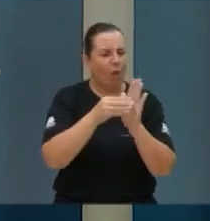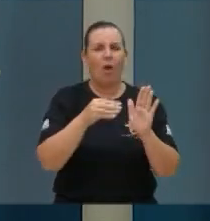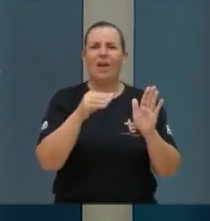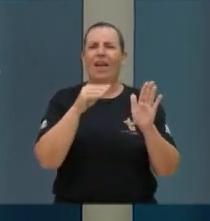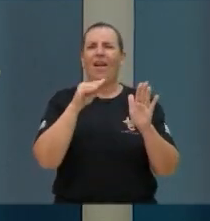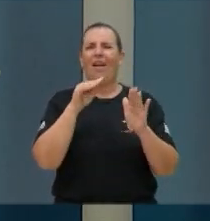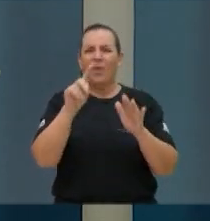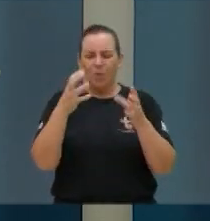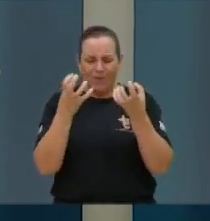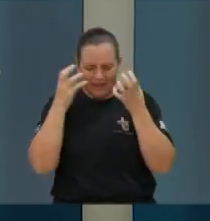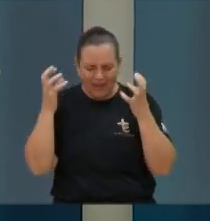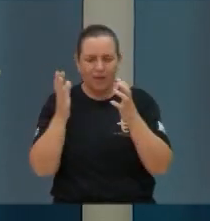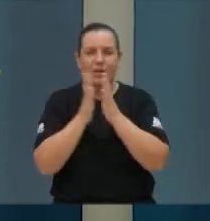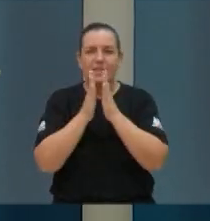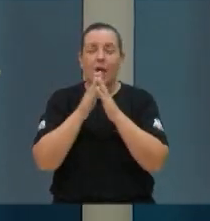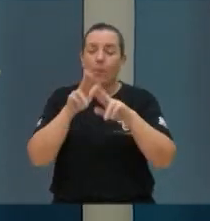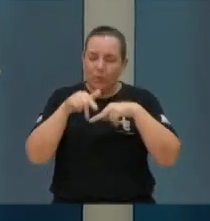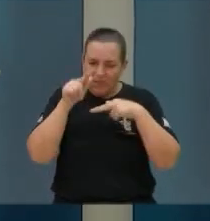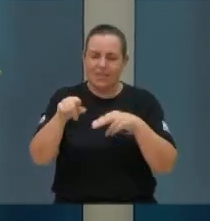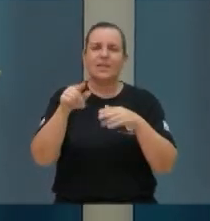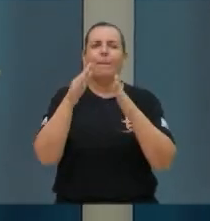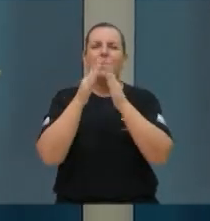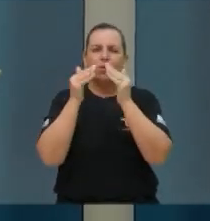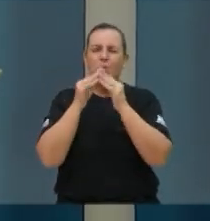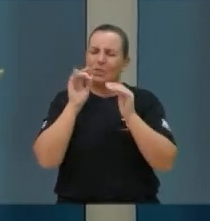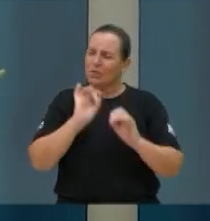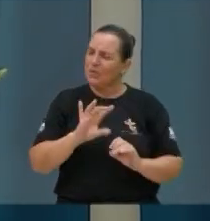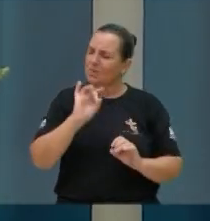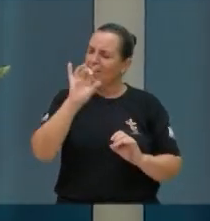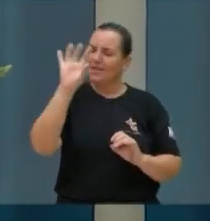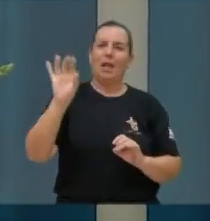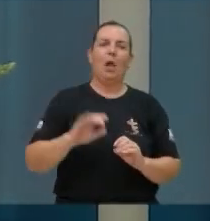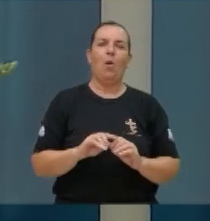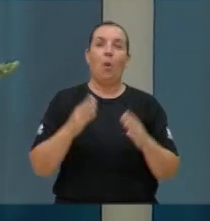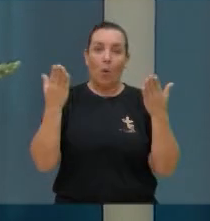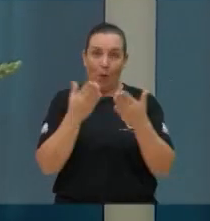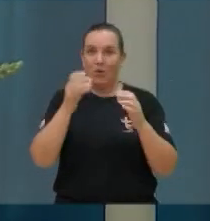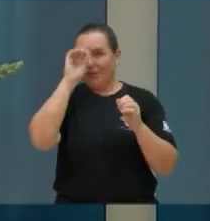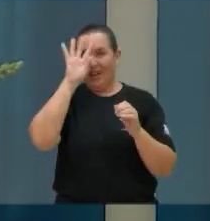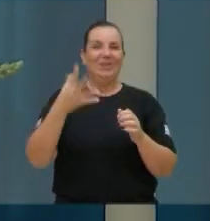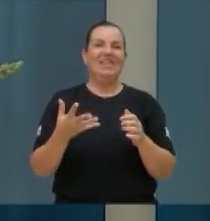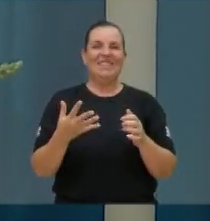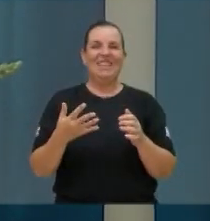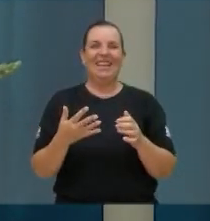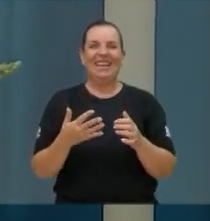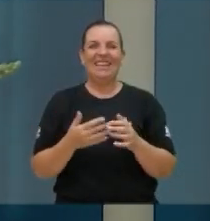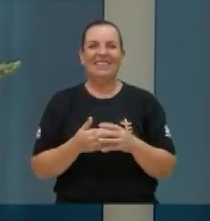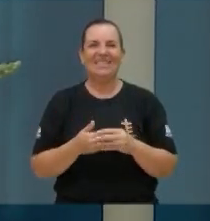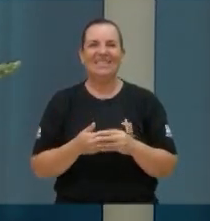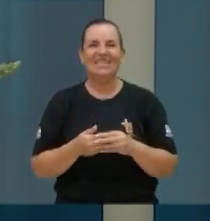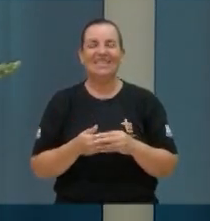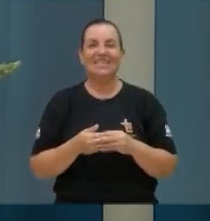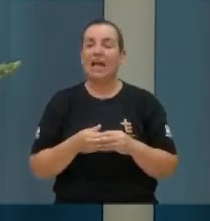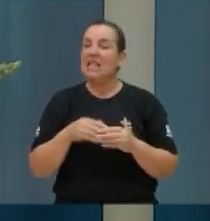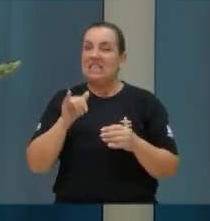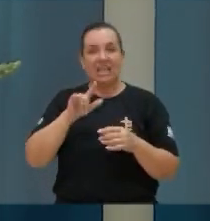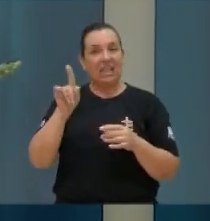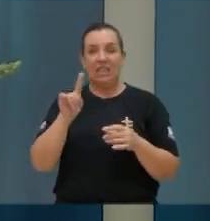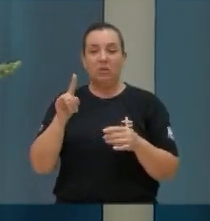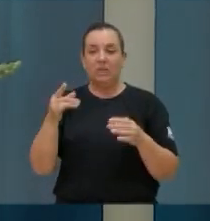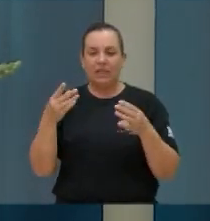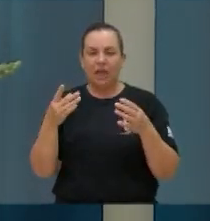por esse pedido especial e é hoje que isso vai acontecer. Se não fosse assim, ela não teria passado